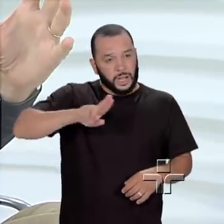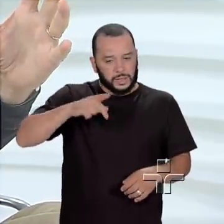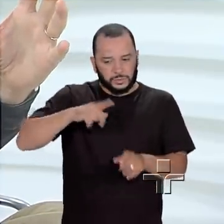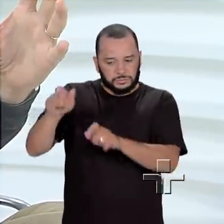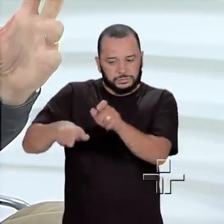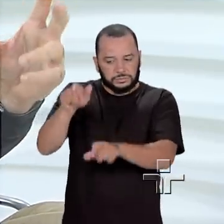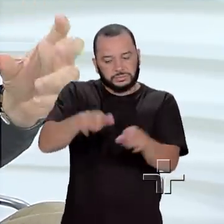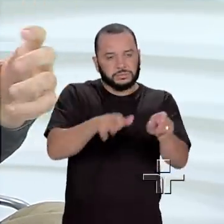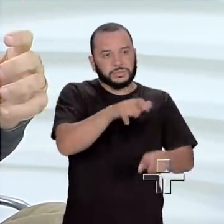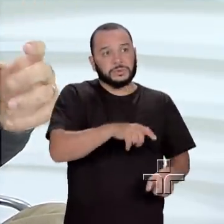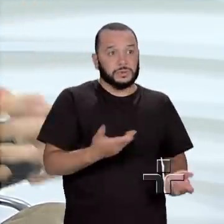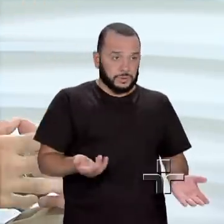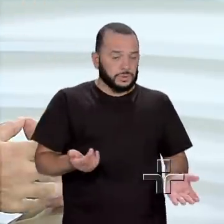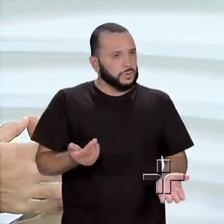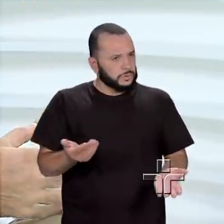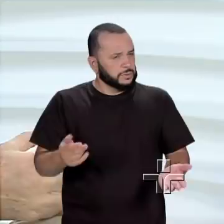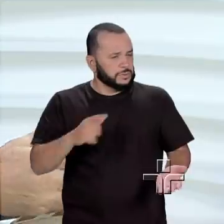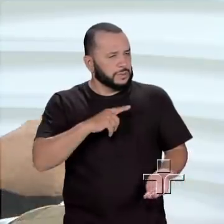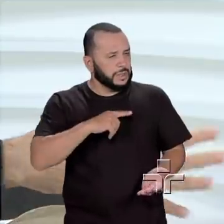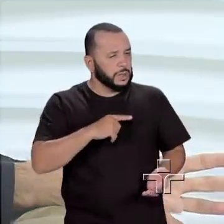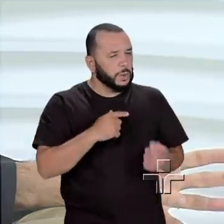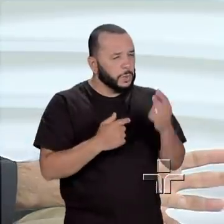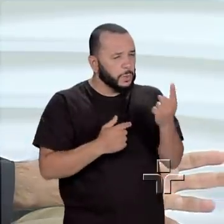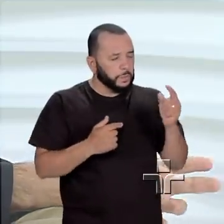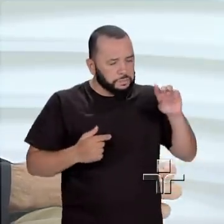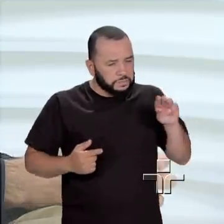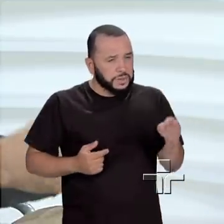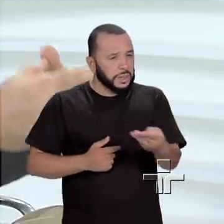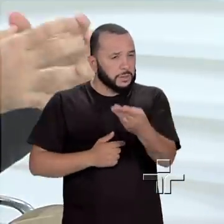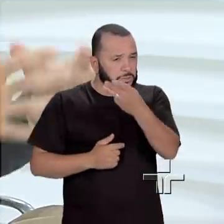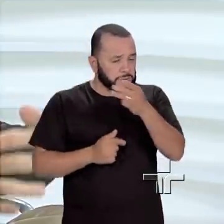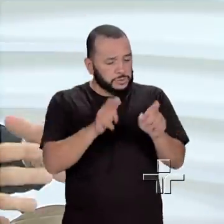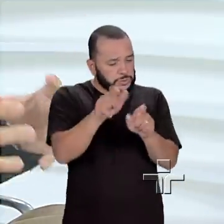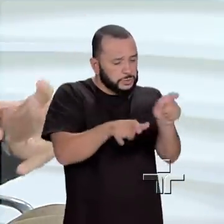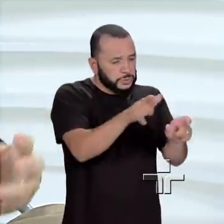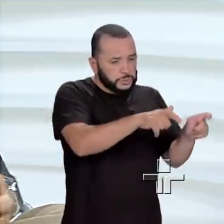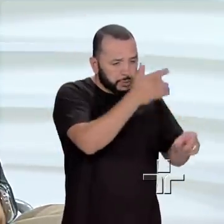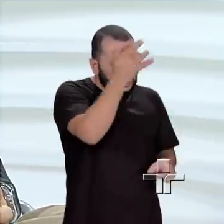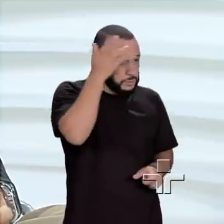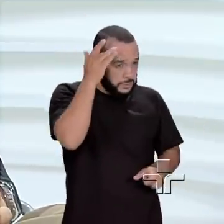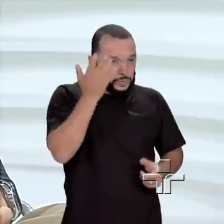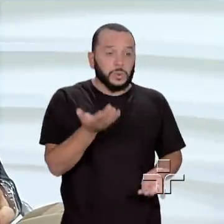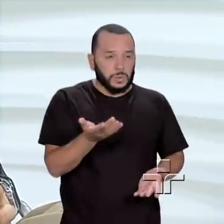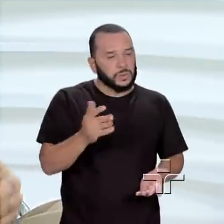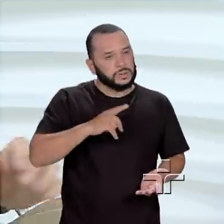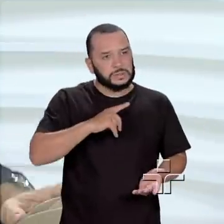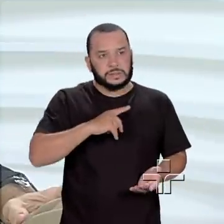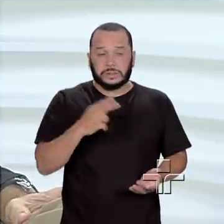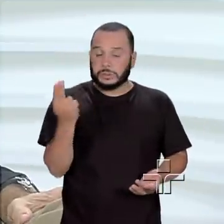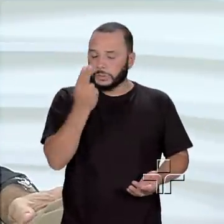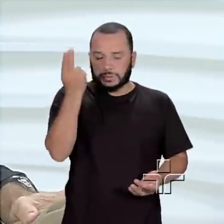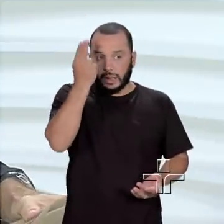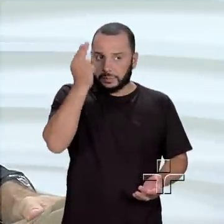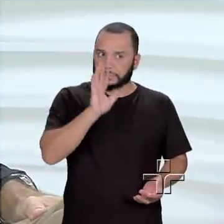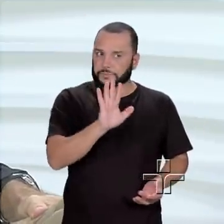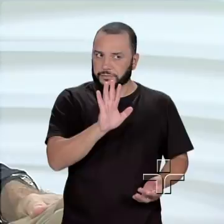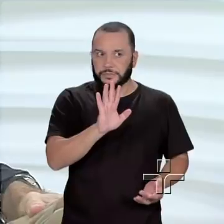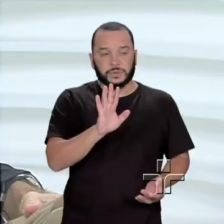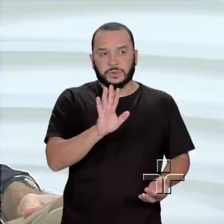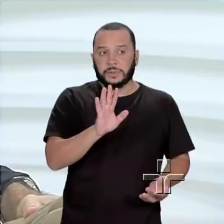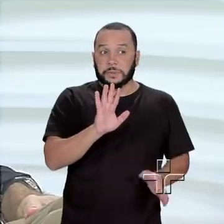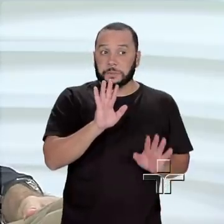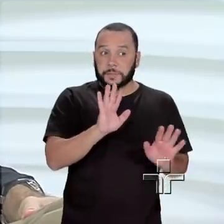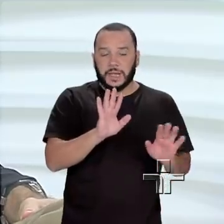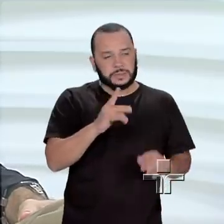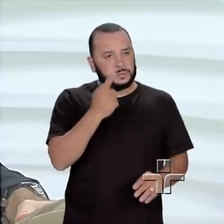bilhões de usuários. Uma rede de 1 milhão de usuários, de 500 mil usuários, ela quase certamente não será viável. Mas vamos olhar por outro